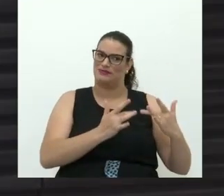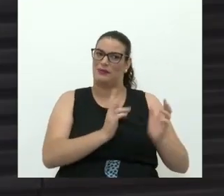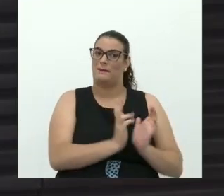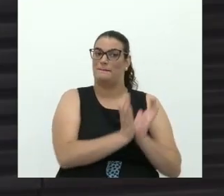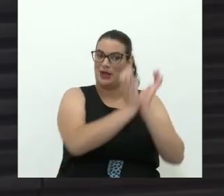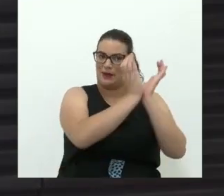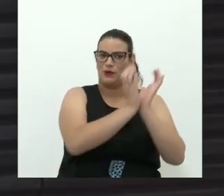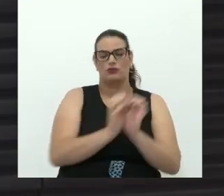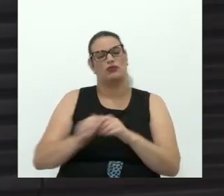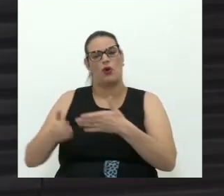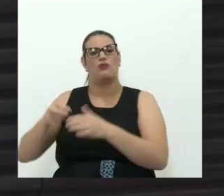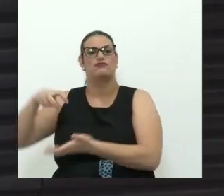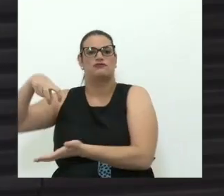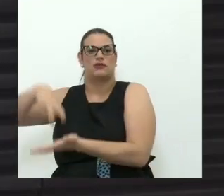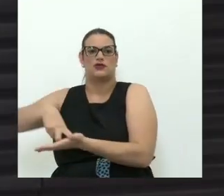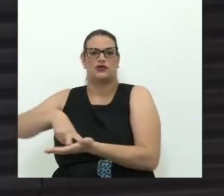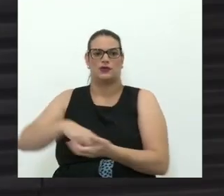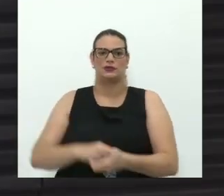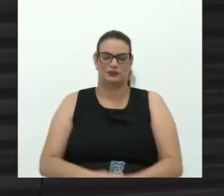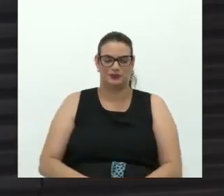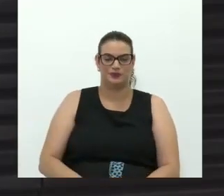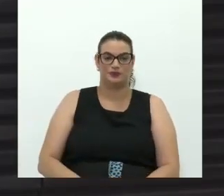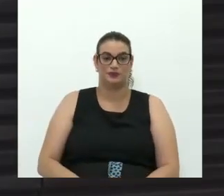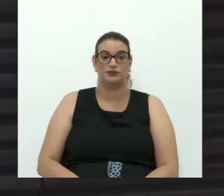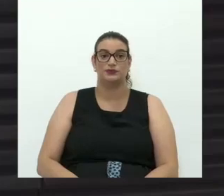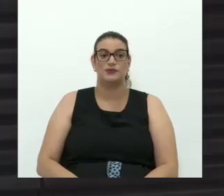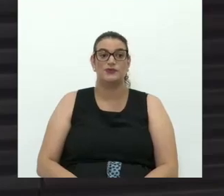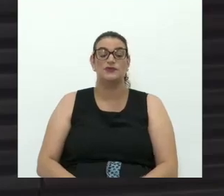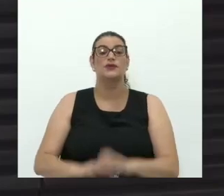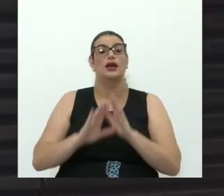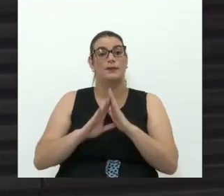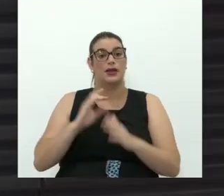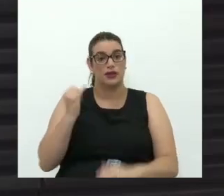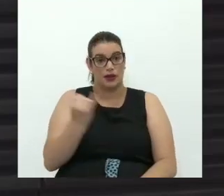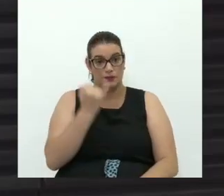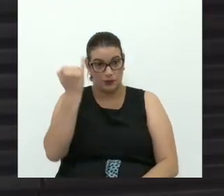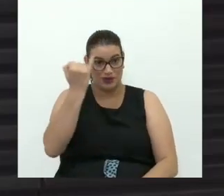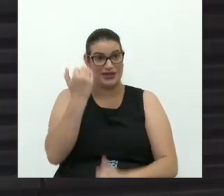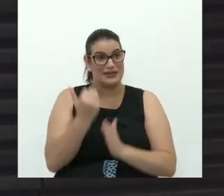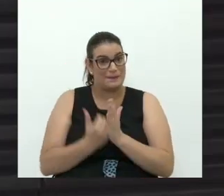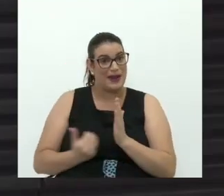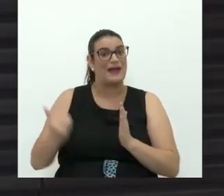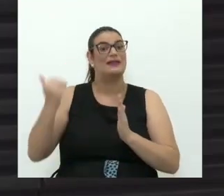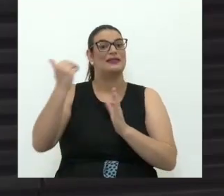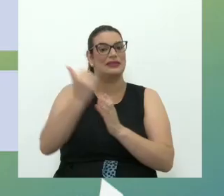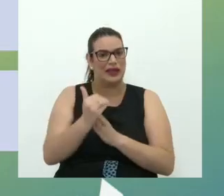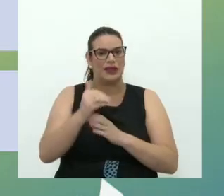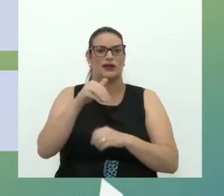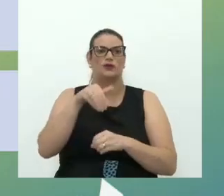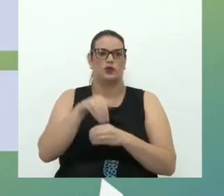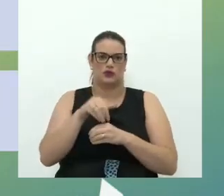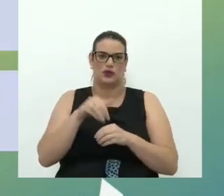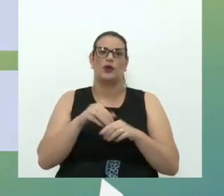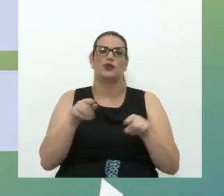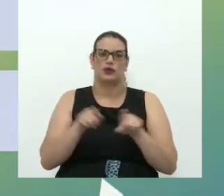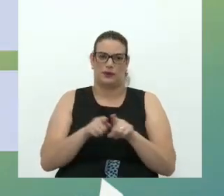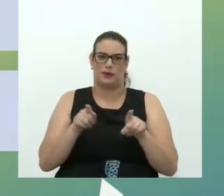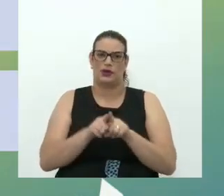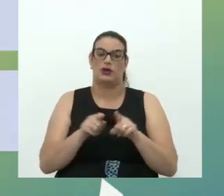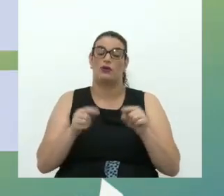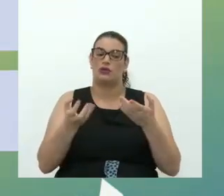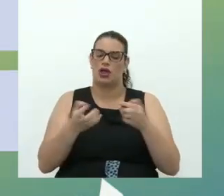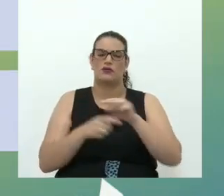gestão agora a importância da participação para além do voto isso eu gostaria também de chamar